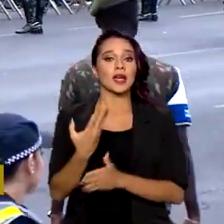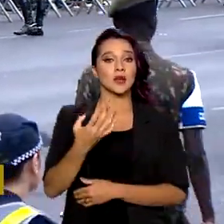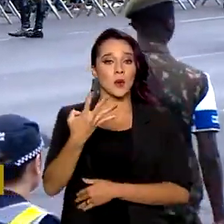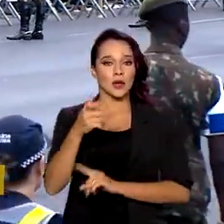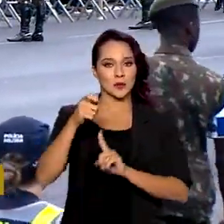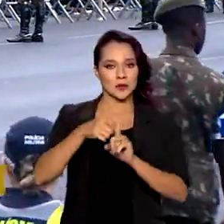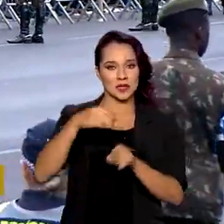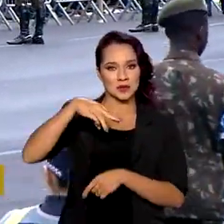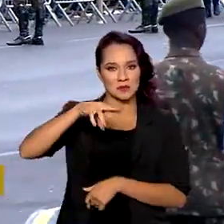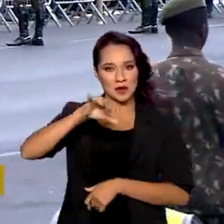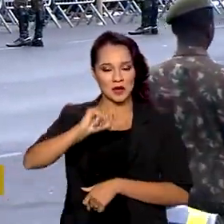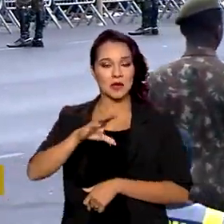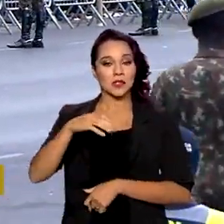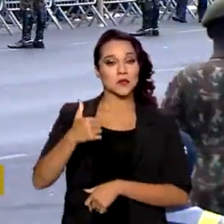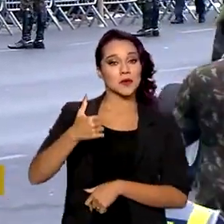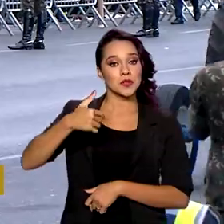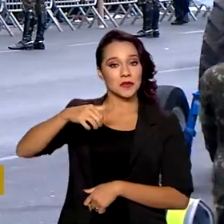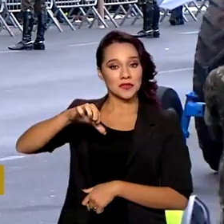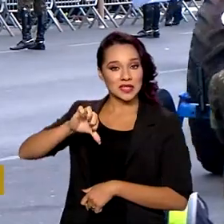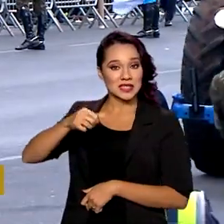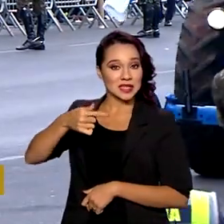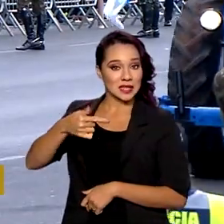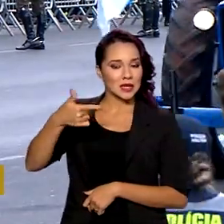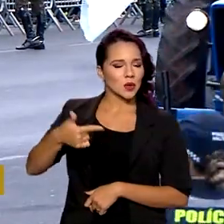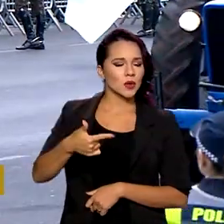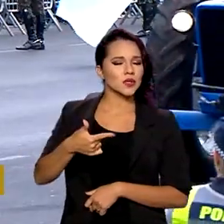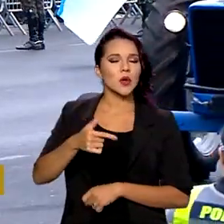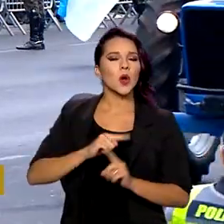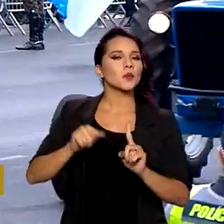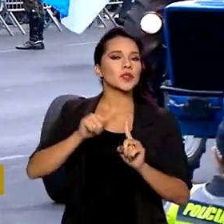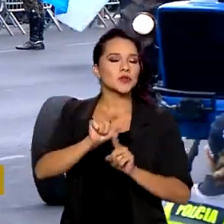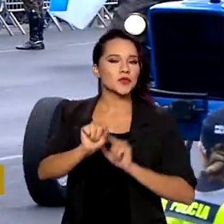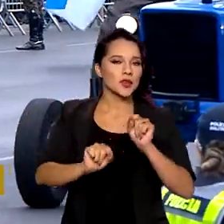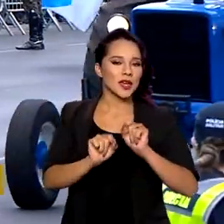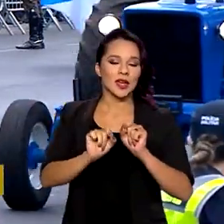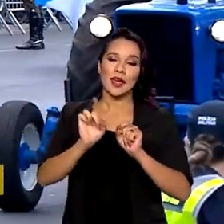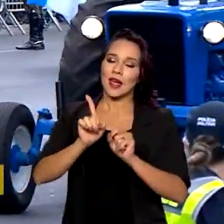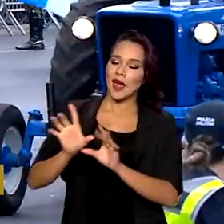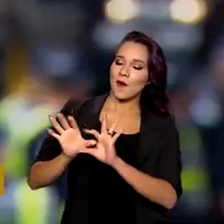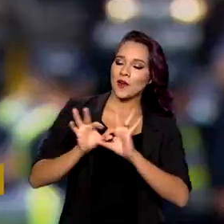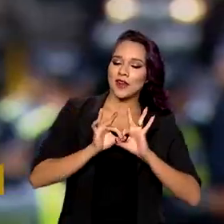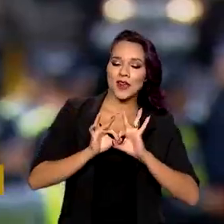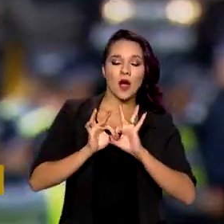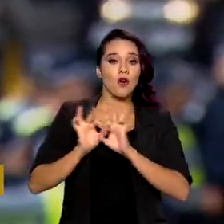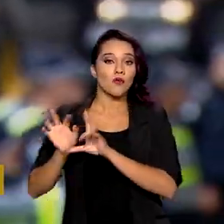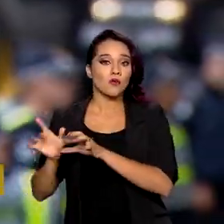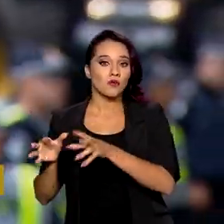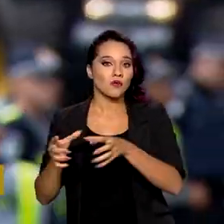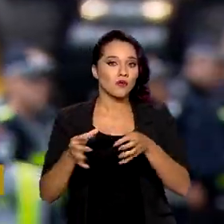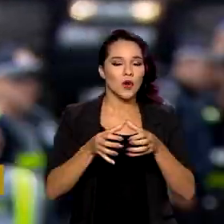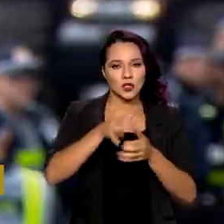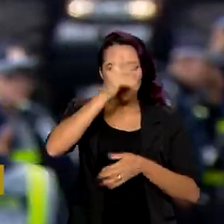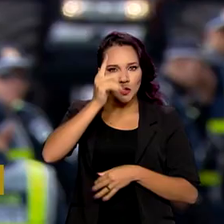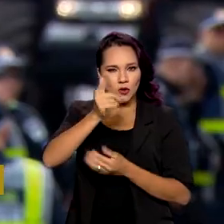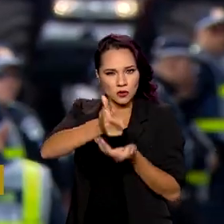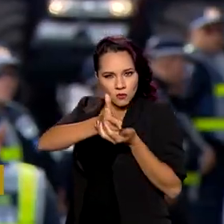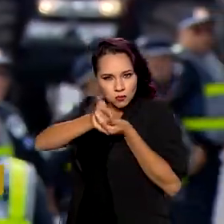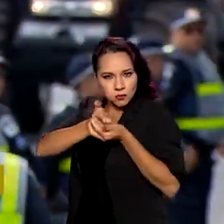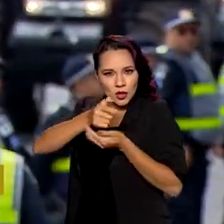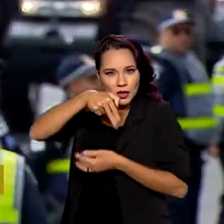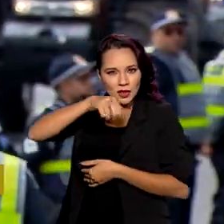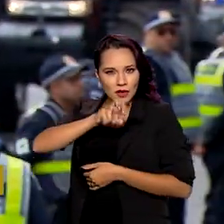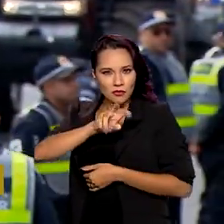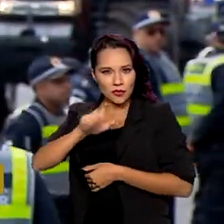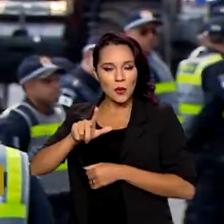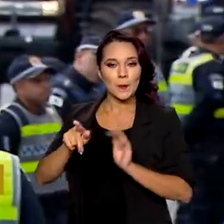de maio de 1972, tem como propósito a união e a reunião voluntária de fuzileiros navais da